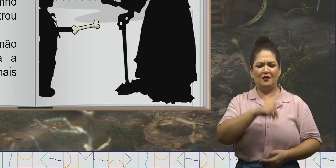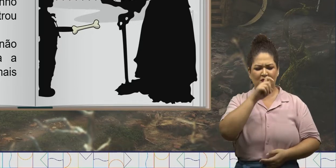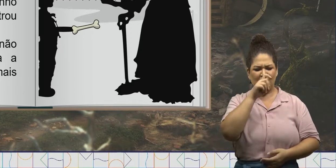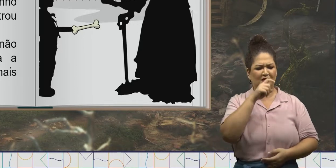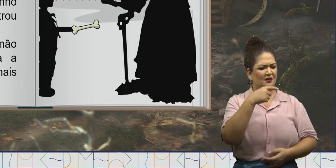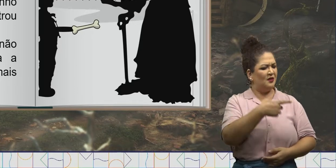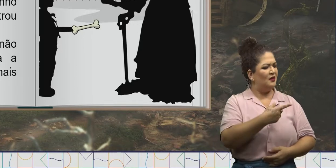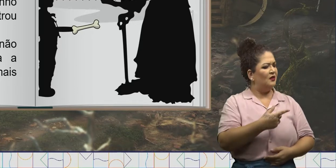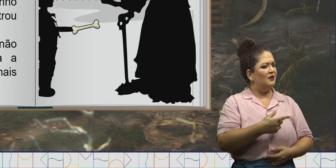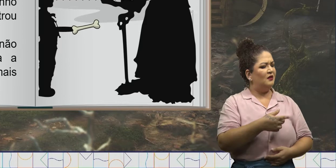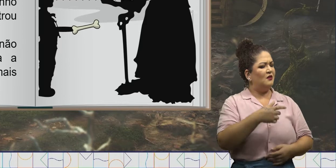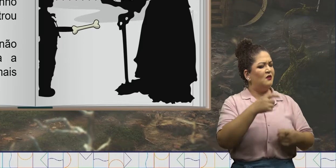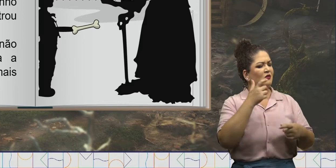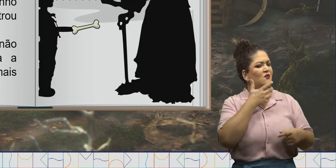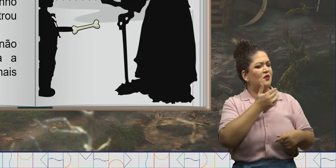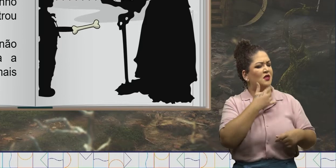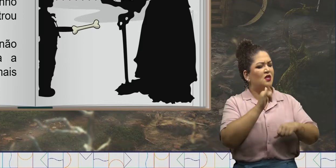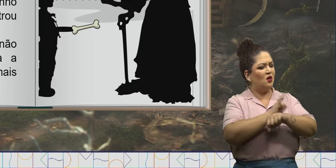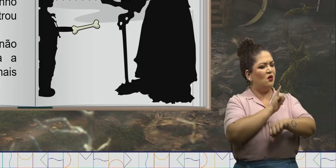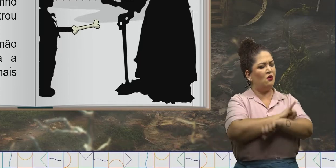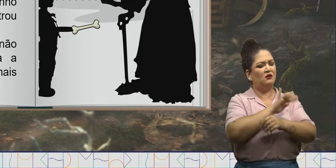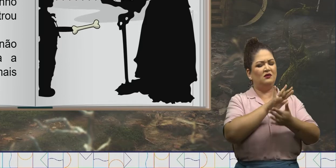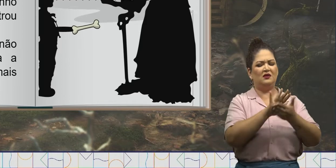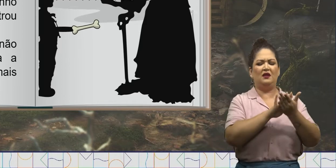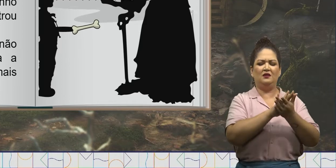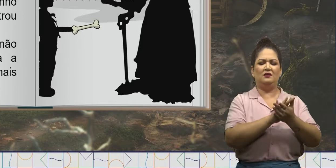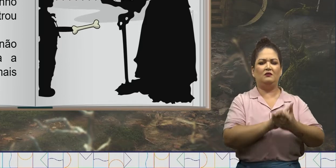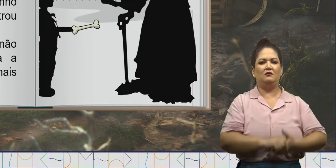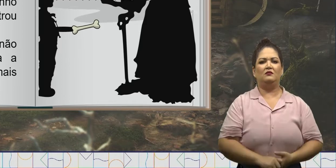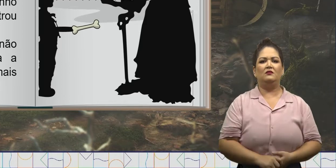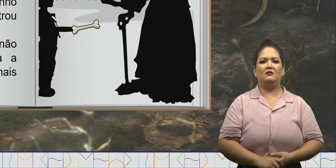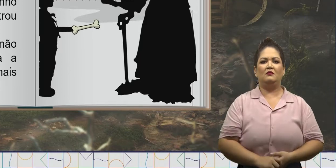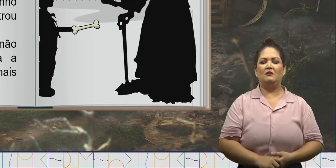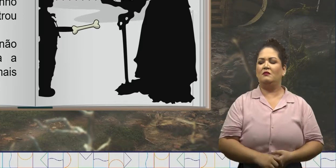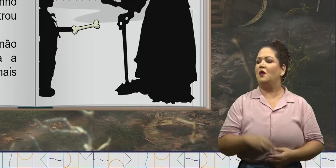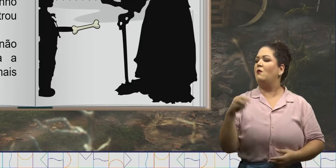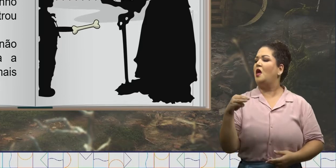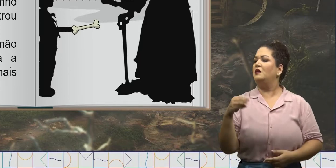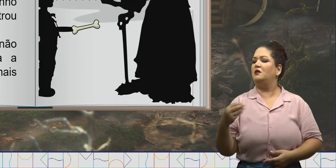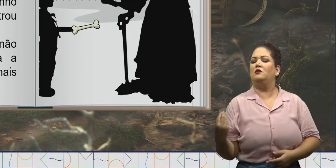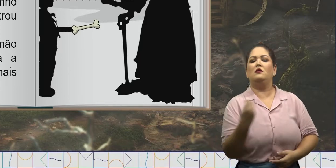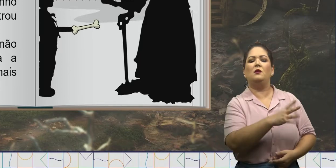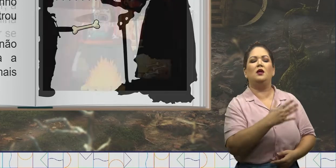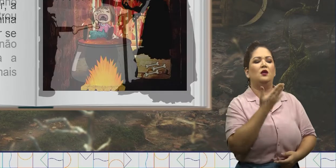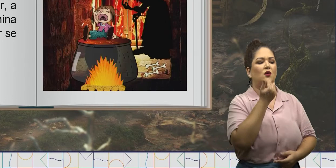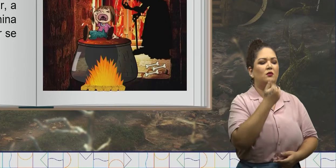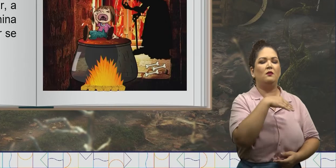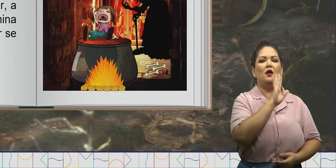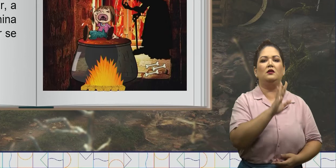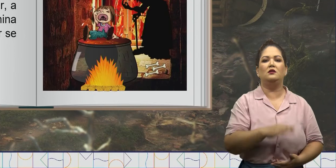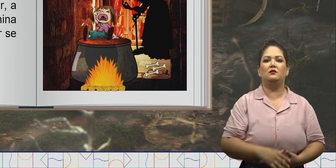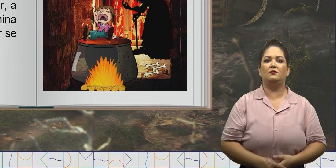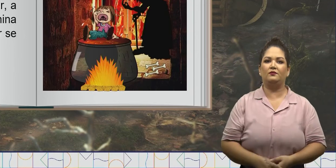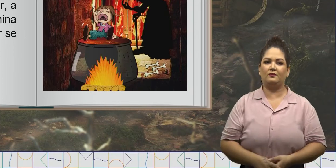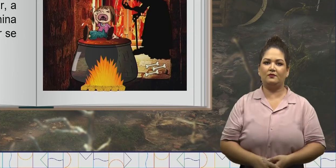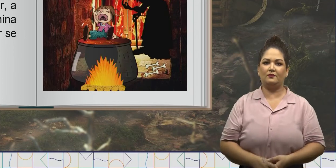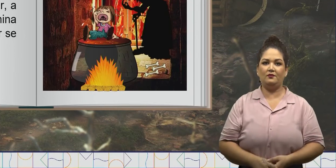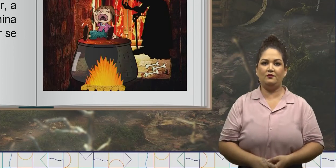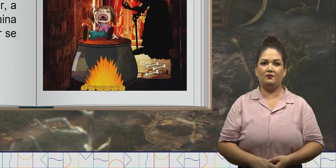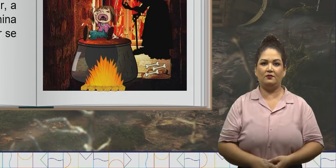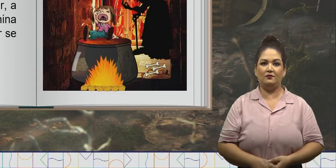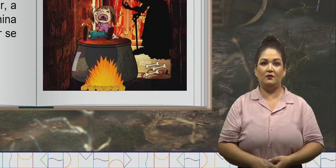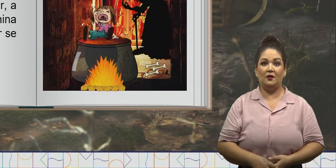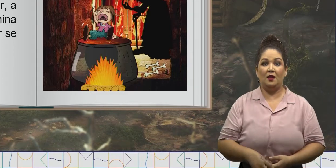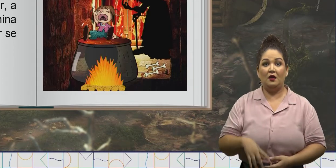menino não engorda", reclamava a bruxa. "Traga mais comida para ele, Maria." Um